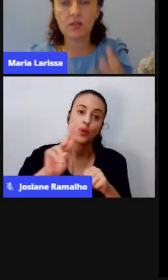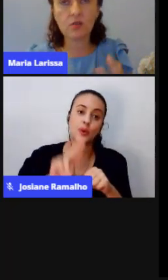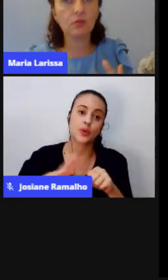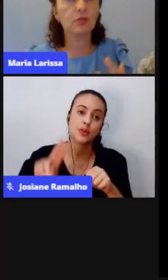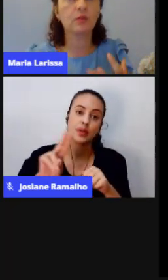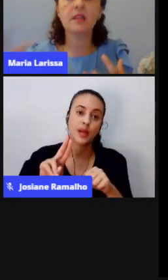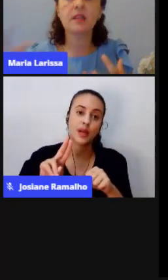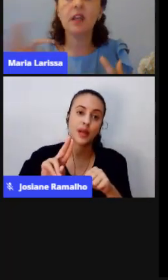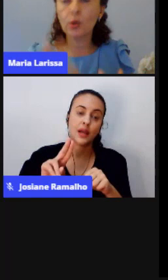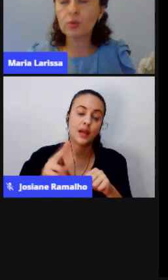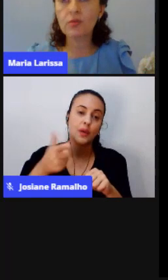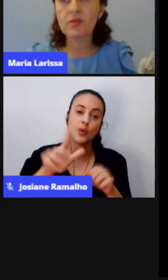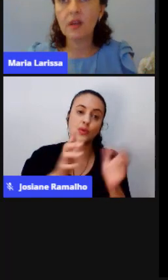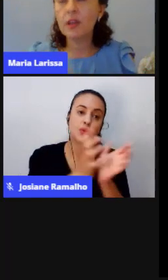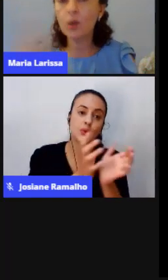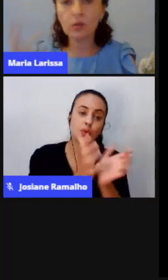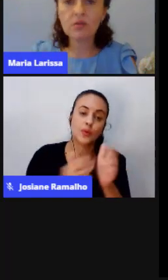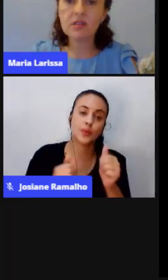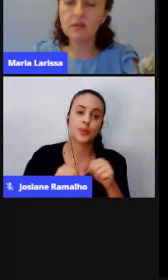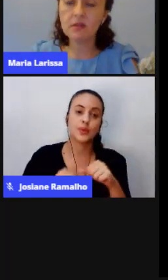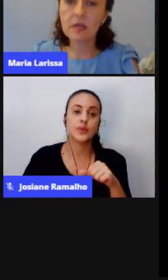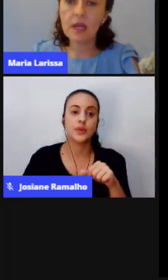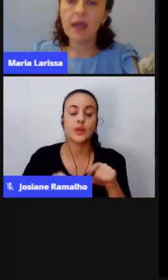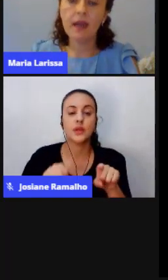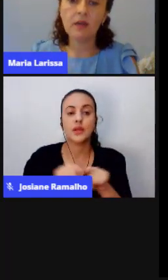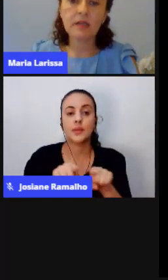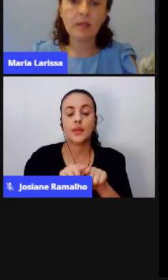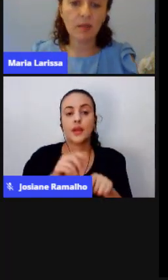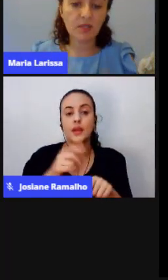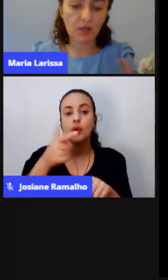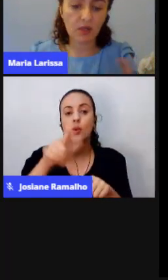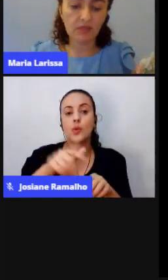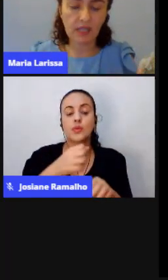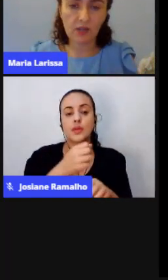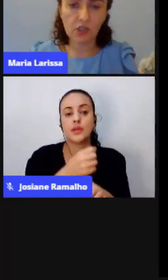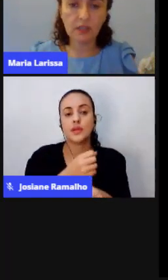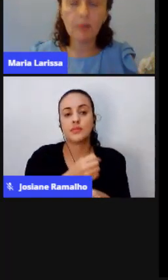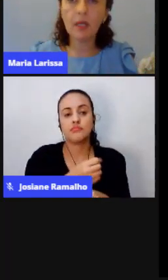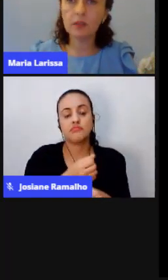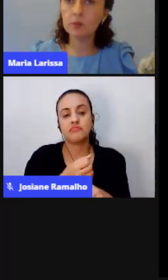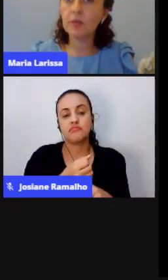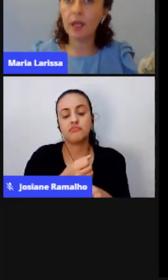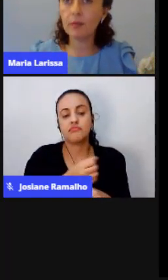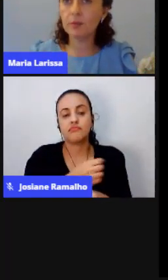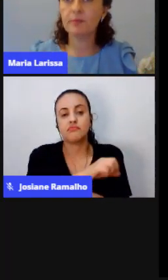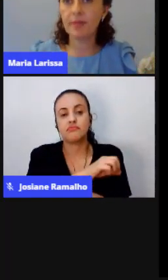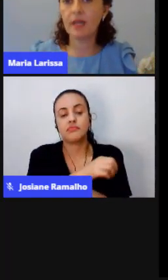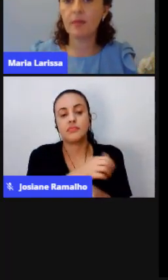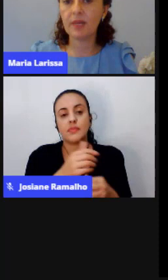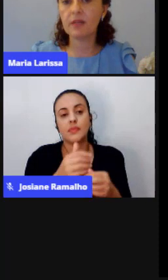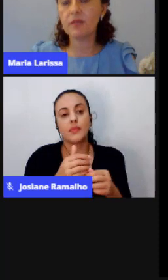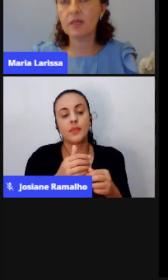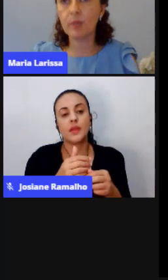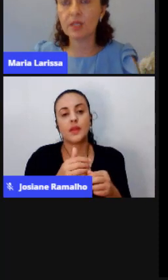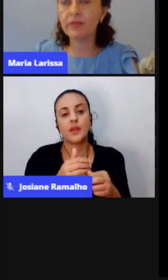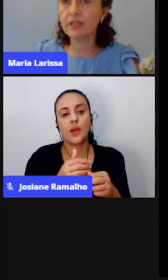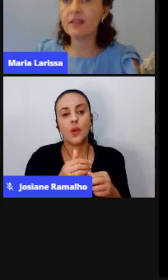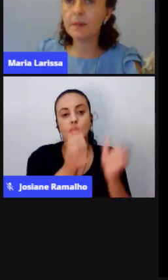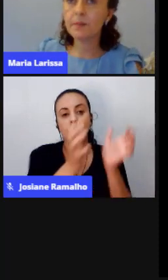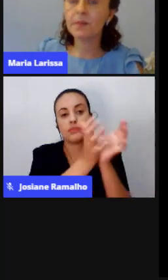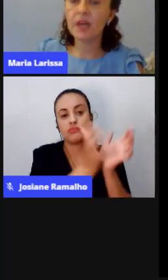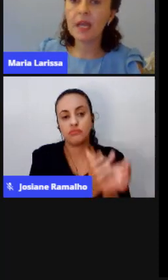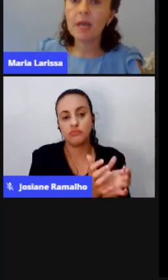utilizá-la em outras turmas, em outros anos. Nós sabemos que é uma atividade que demanda um tempo para que você